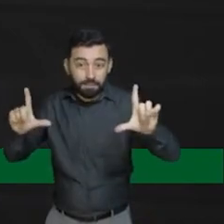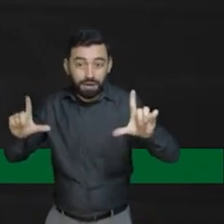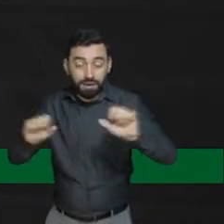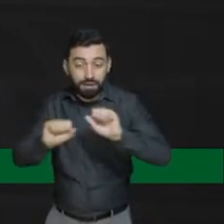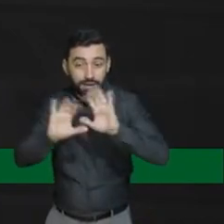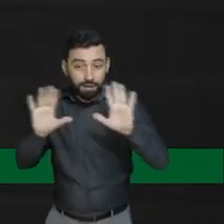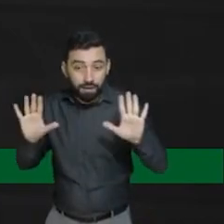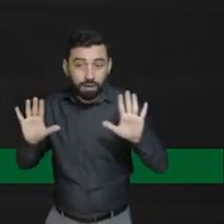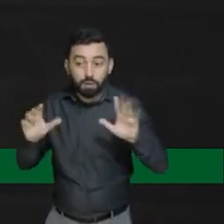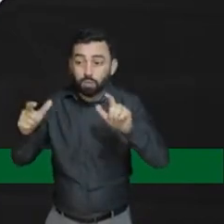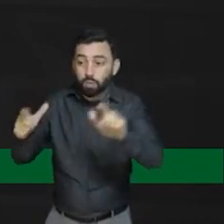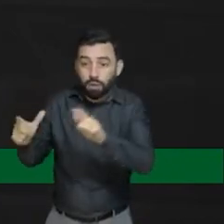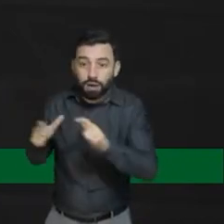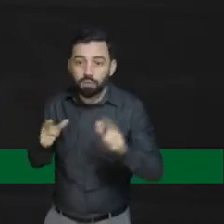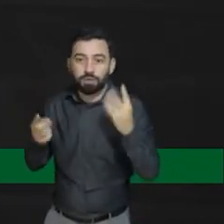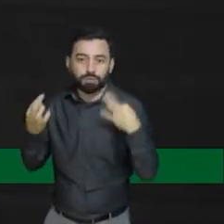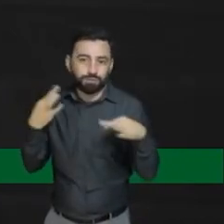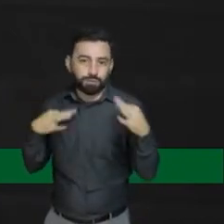pontos turísticos.